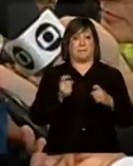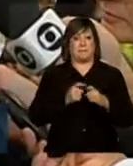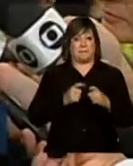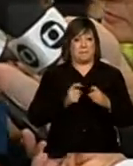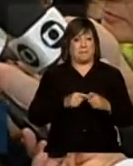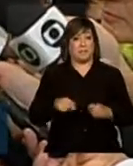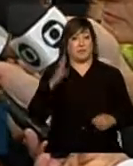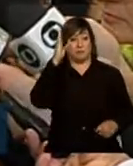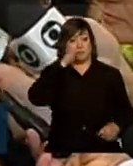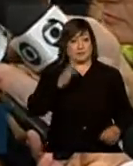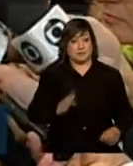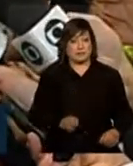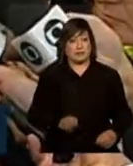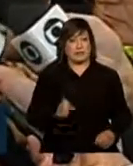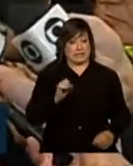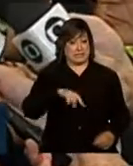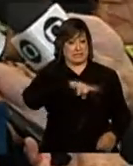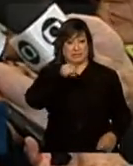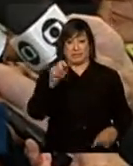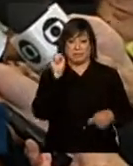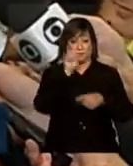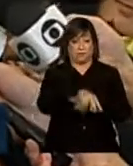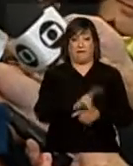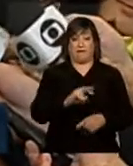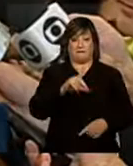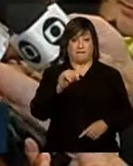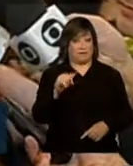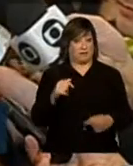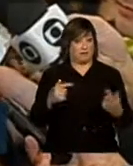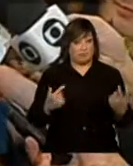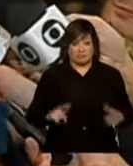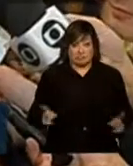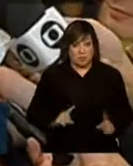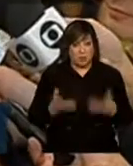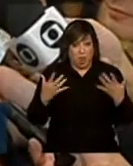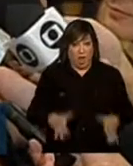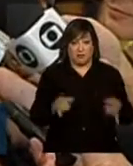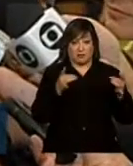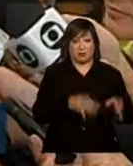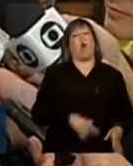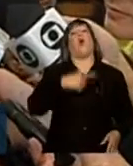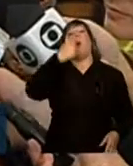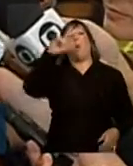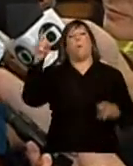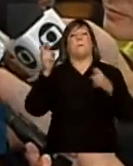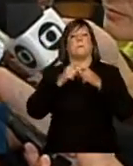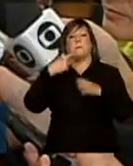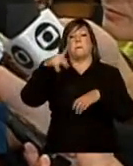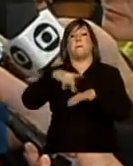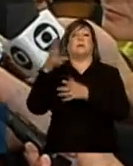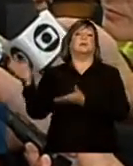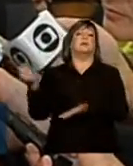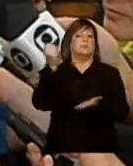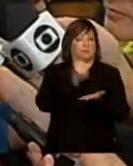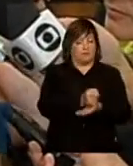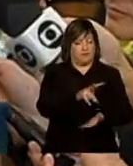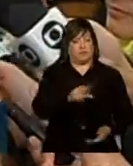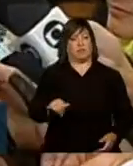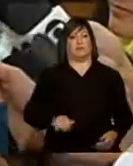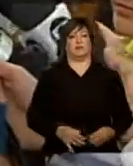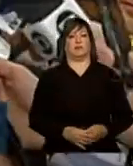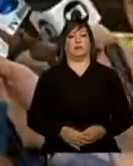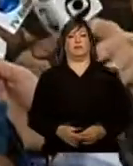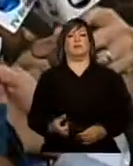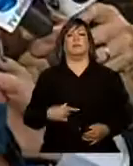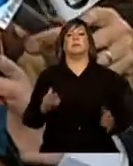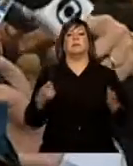brasileiros. Se não ocuparmos as vagas com médicos brasileiros, vamos buscar médicos em outros países do mundo para atender a nossa população. O que que vai acontecer